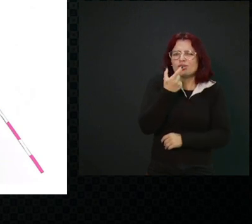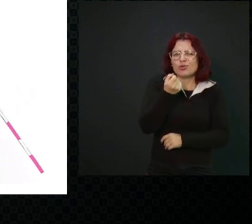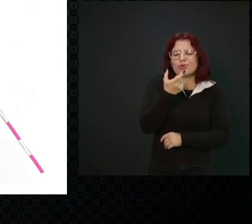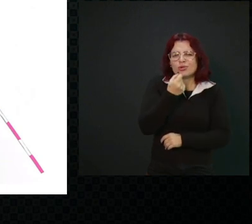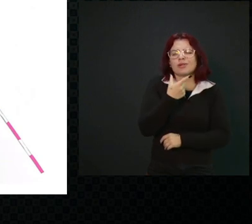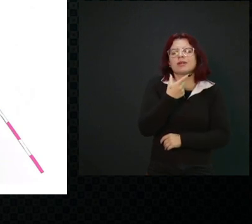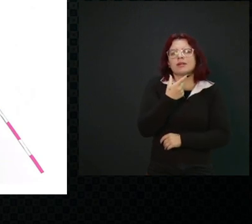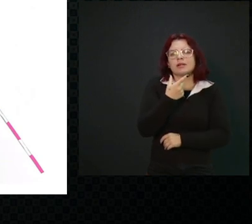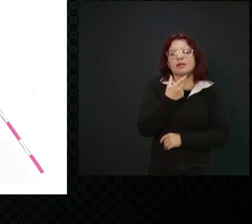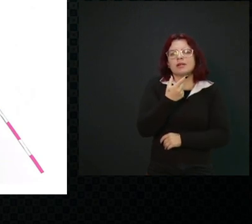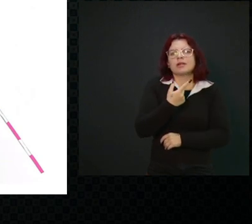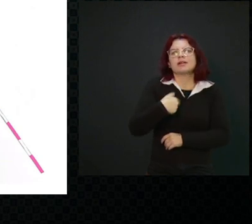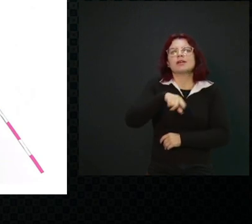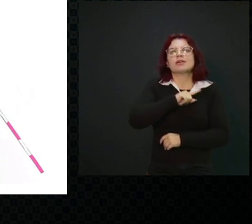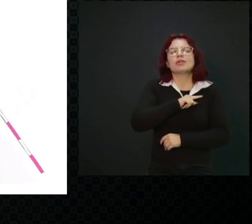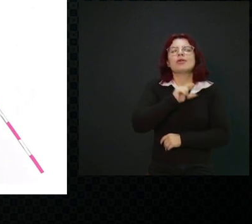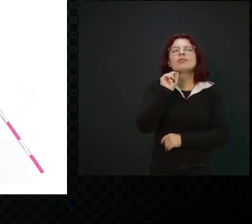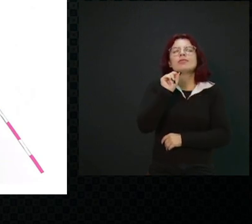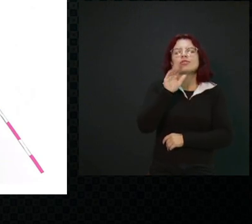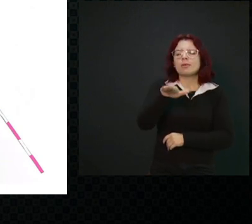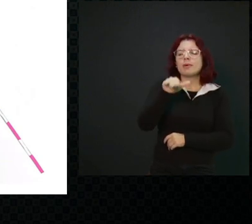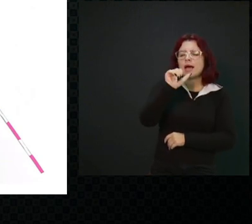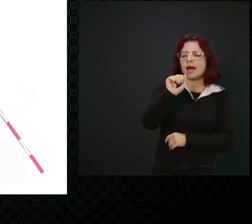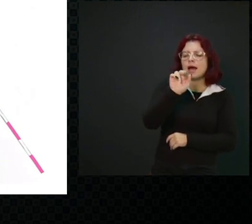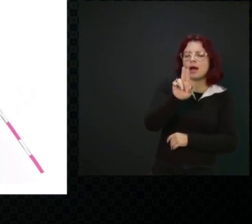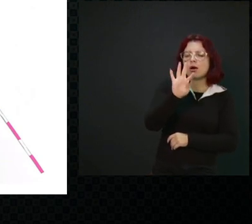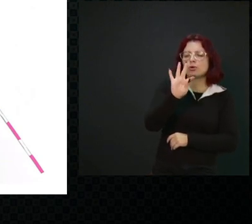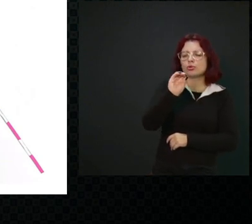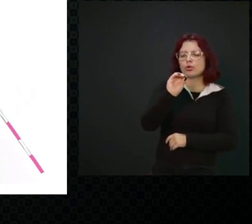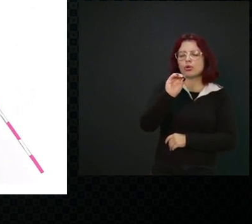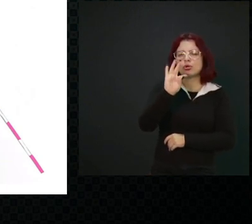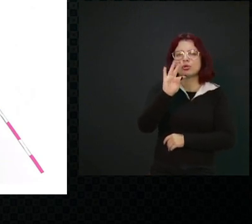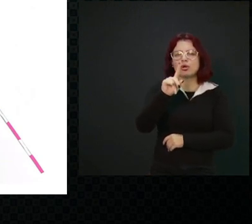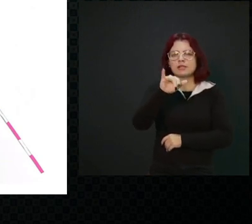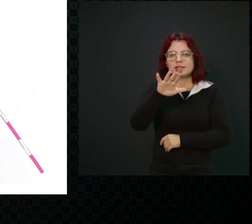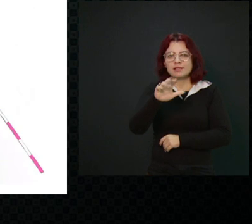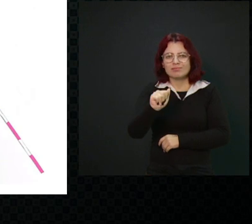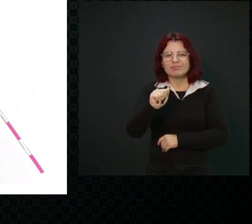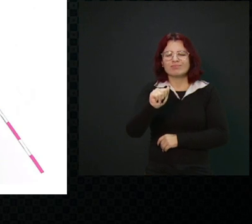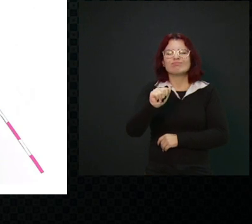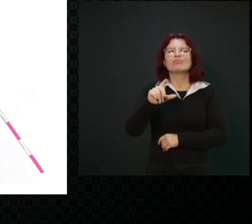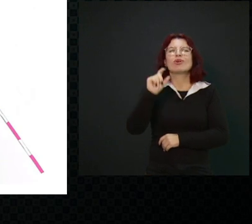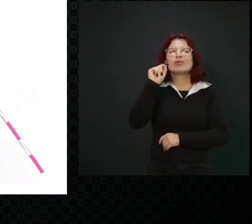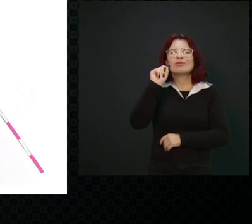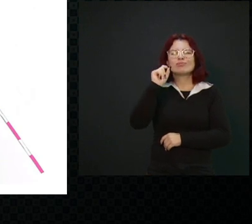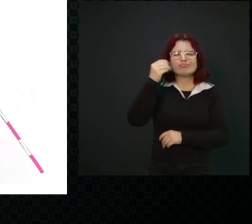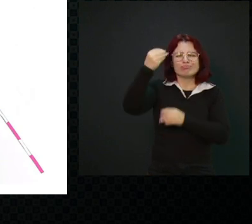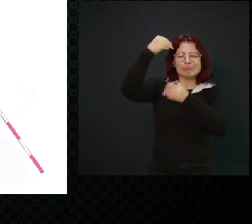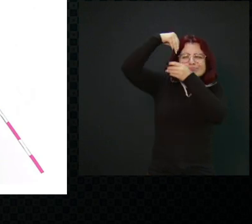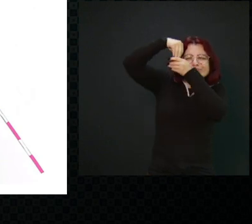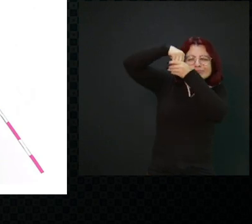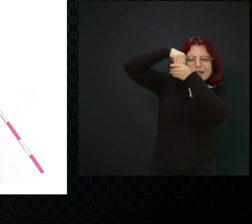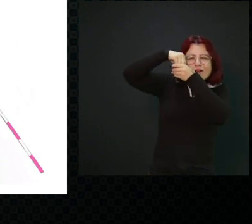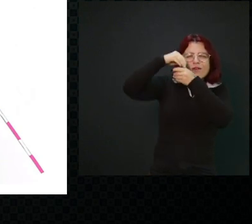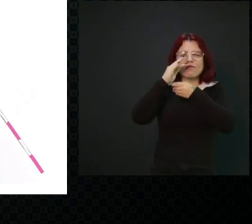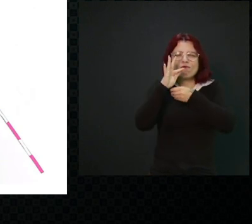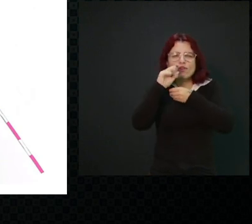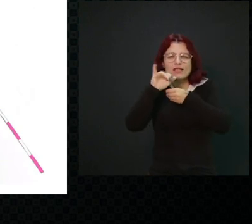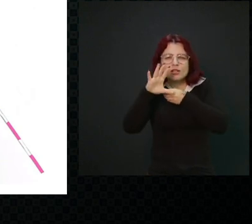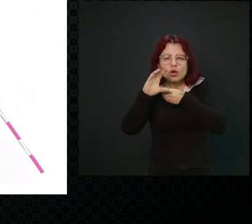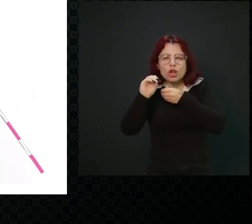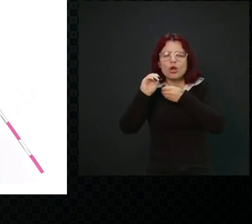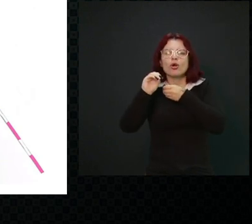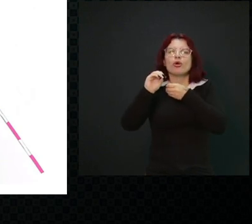a chamada medicação ototóxica, destruiu os folículos que mandam mensagem para a cóclea, e aí ela também ficou surda,